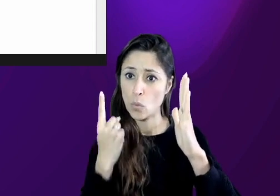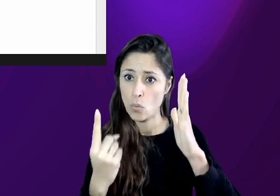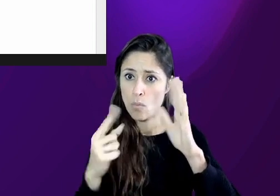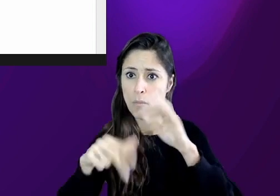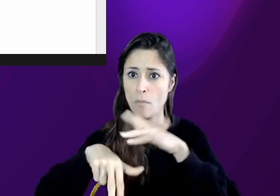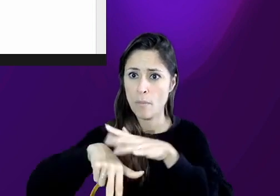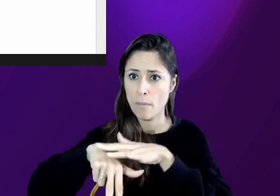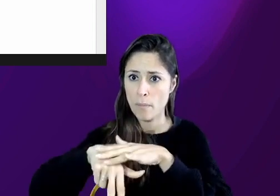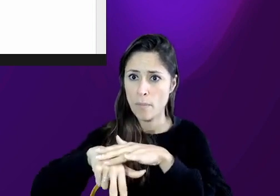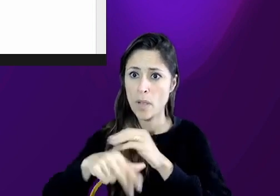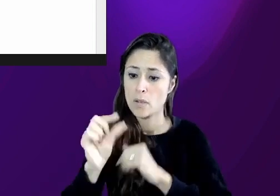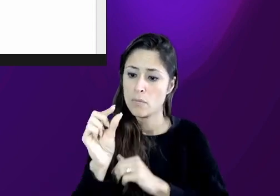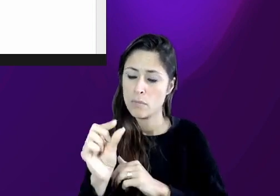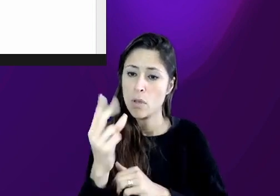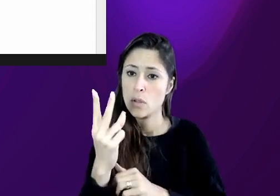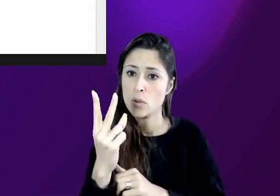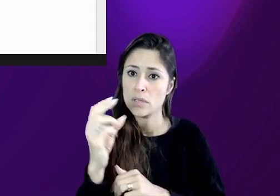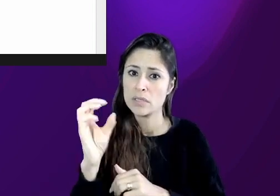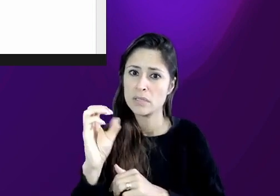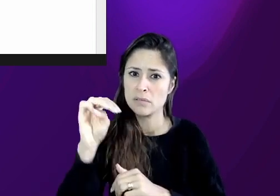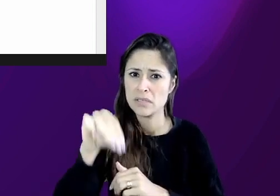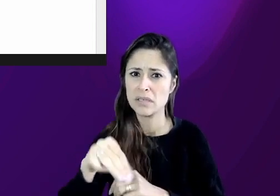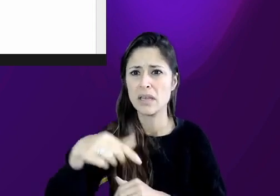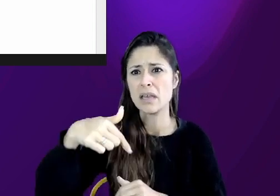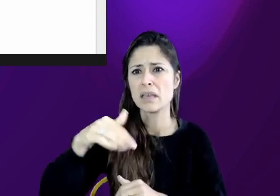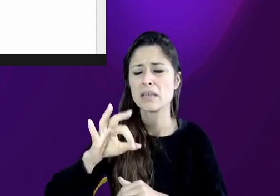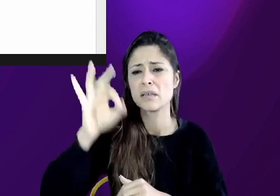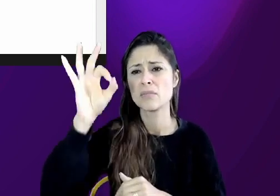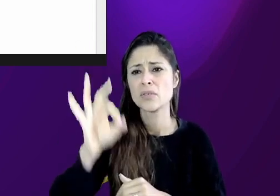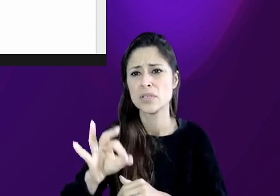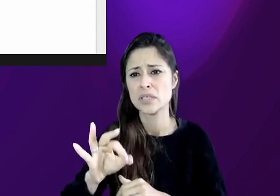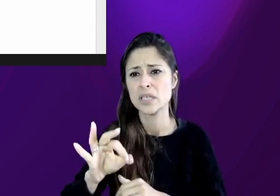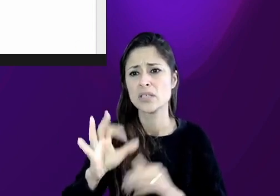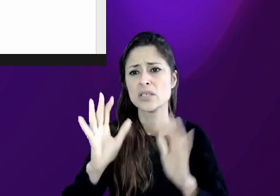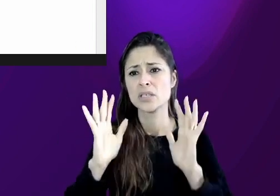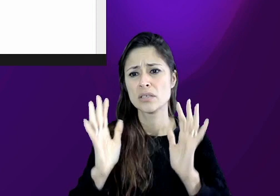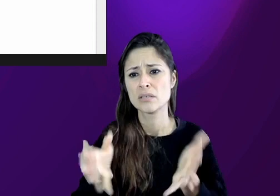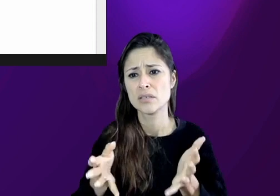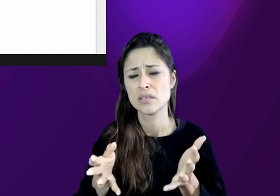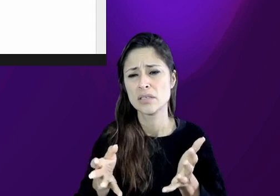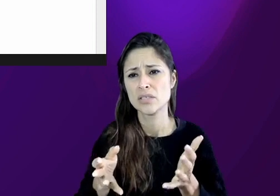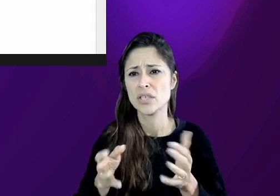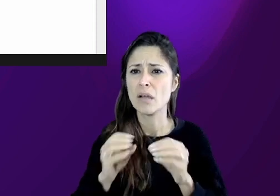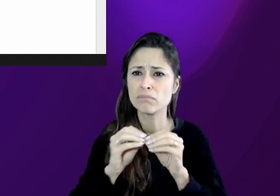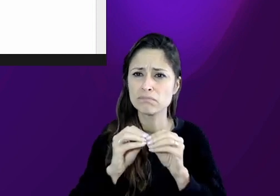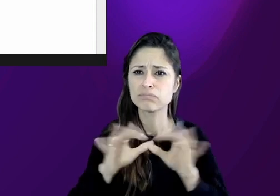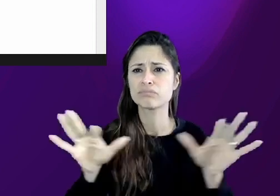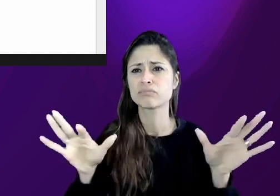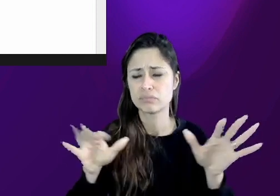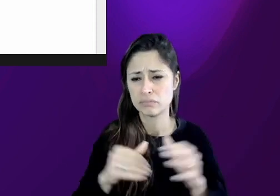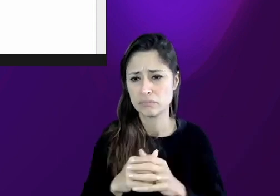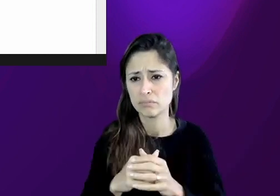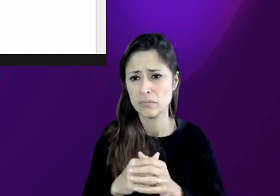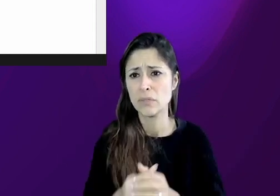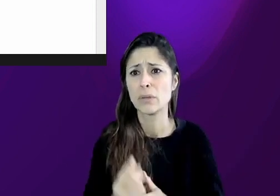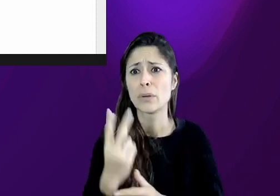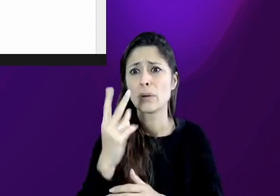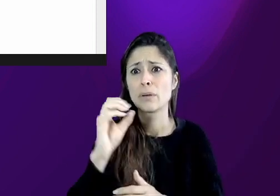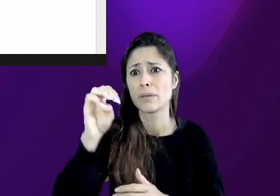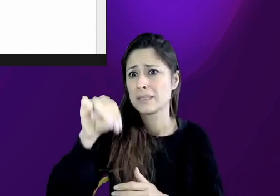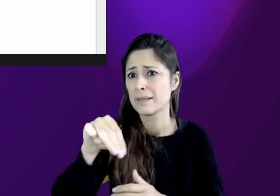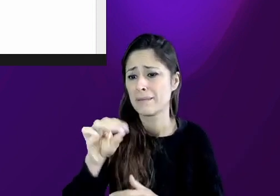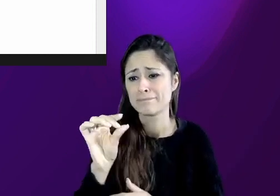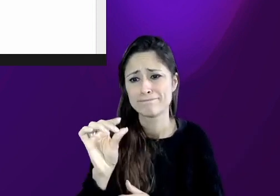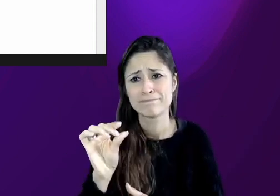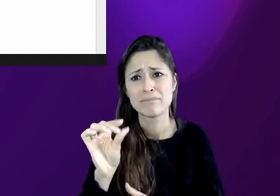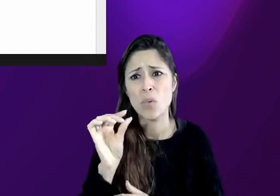2 centímetros, ele já tem 70% de chance de ter micrometástase. Ou seja, 2 centímetros é nada, né?